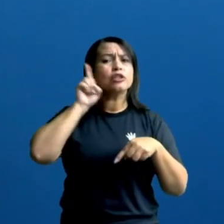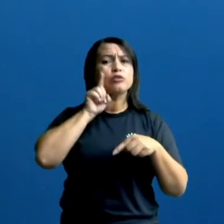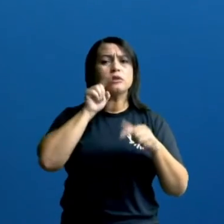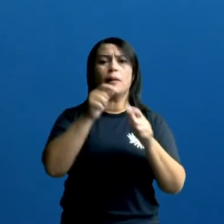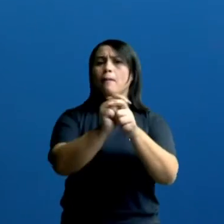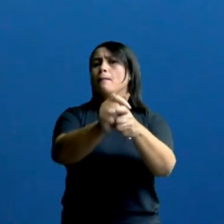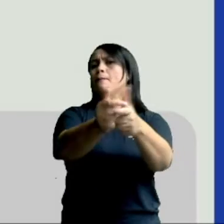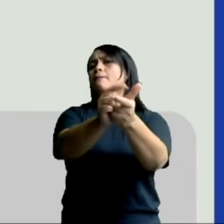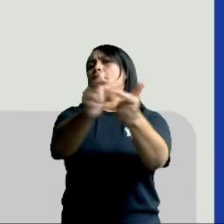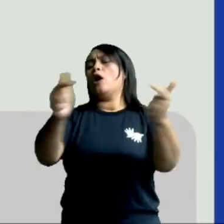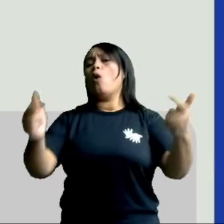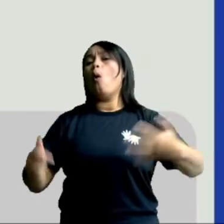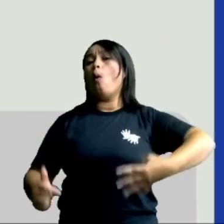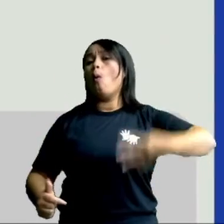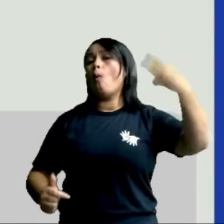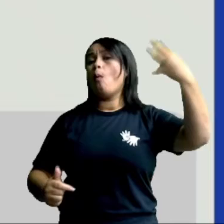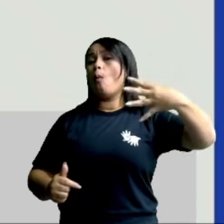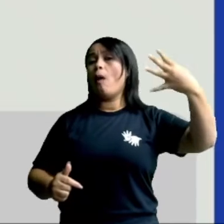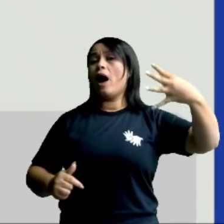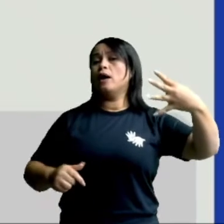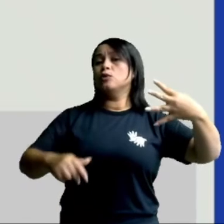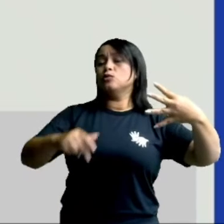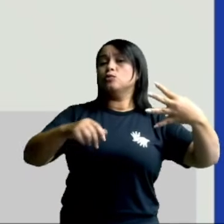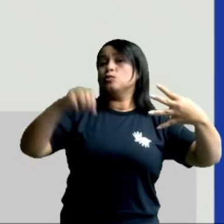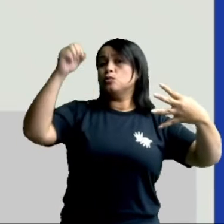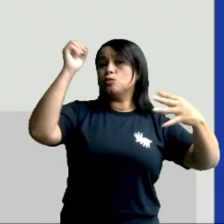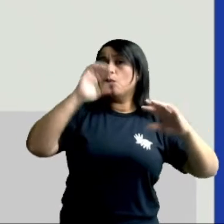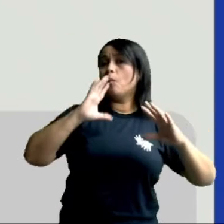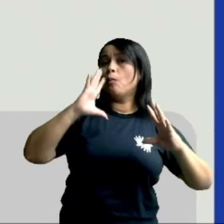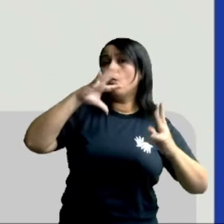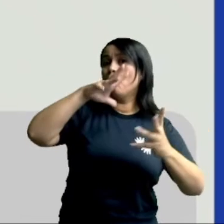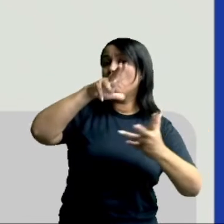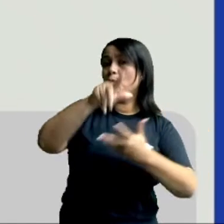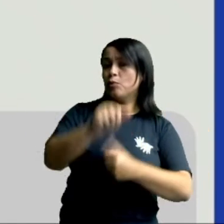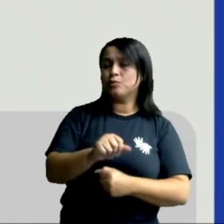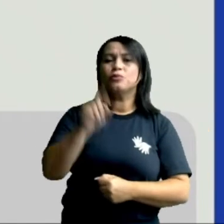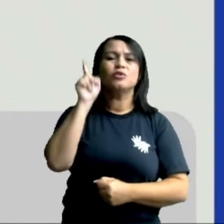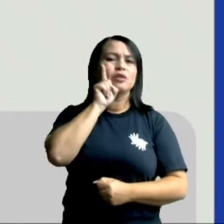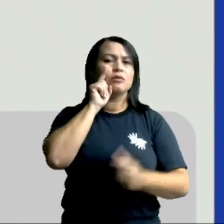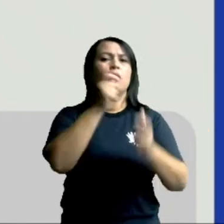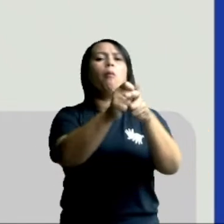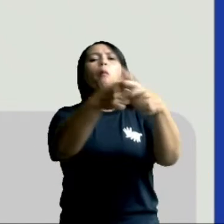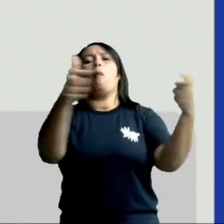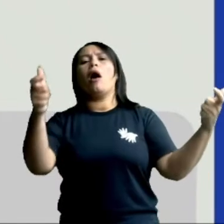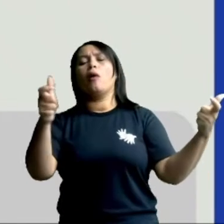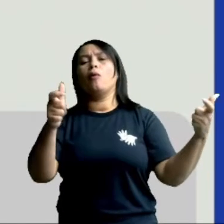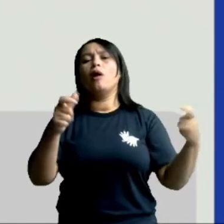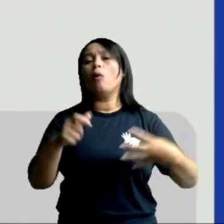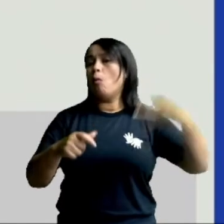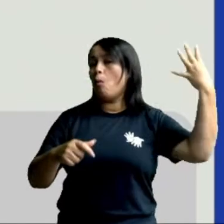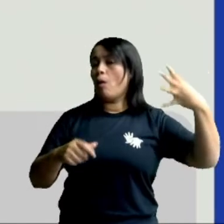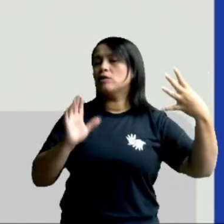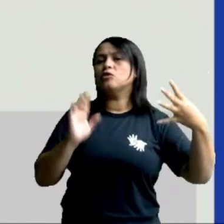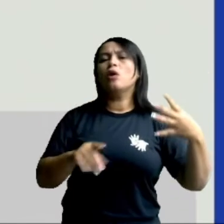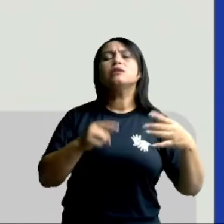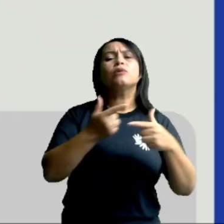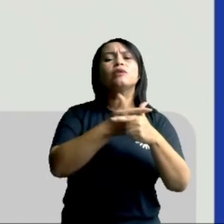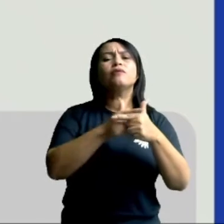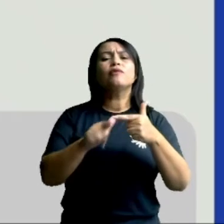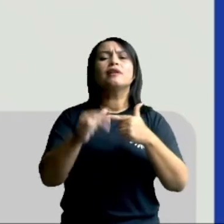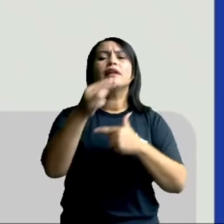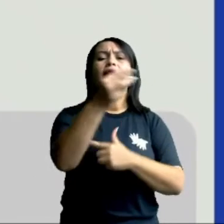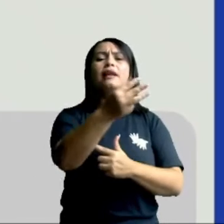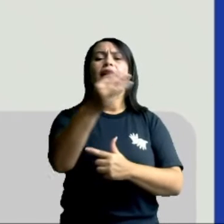planeta, certo? Quando eu divido população por área, eu tenho 33 habitantes apenas